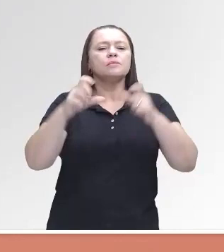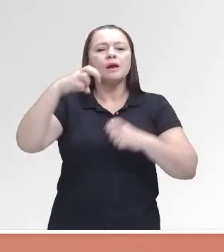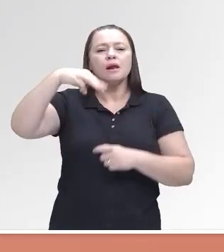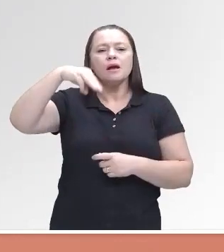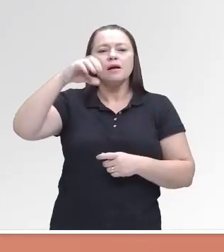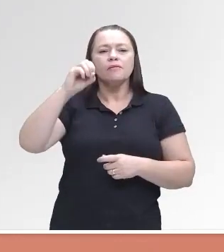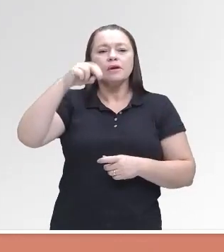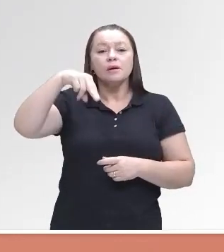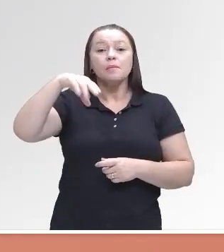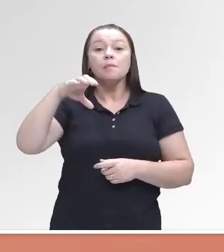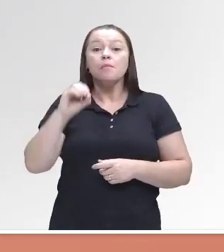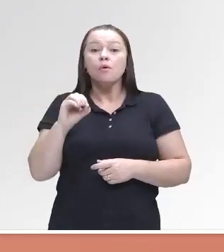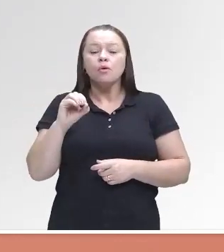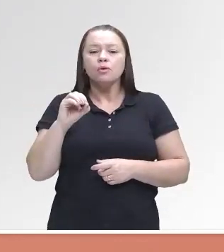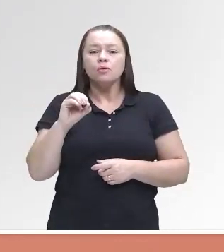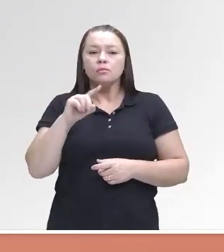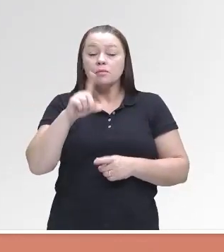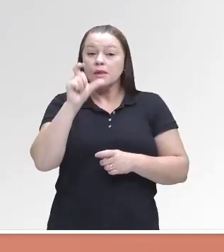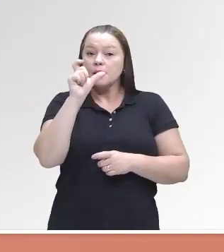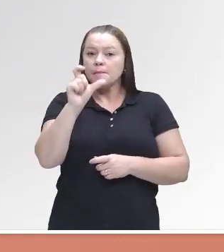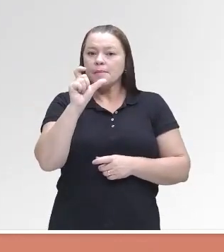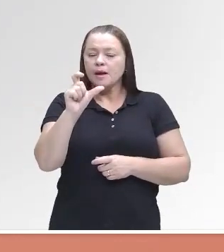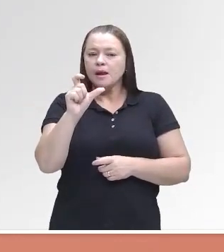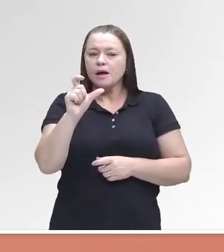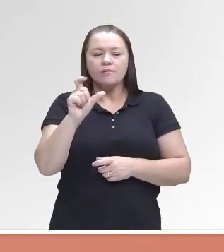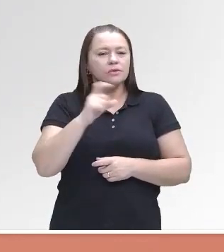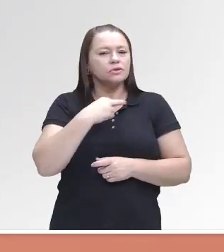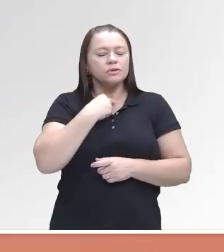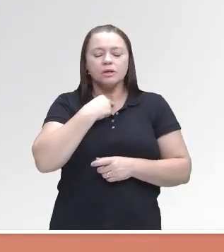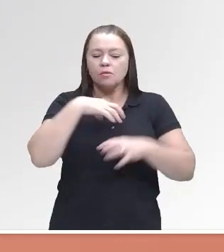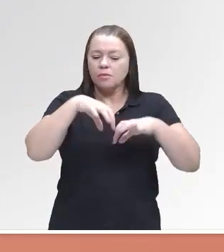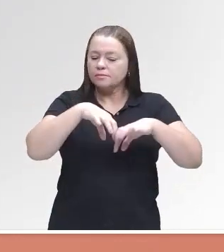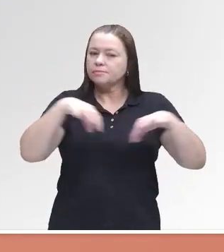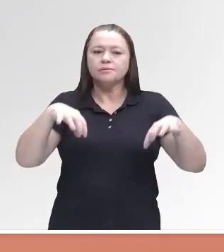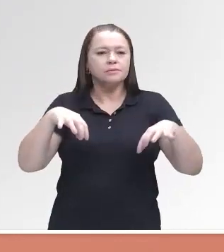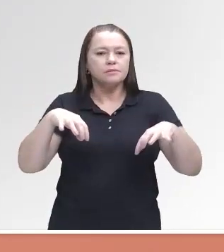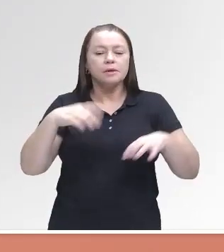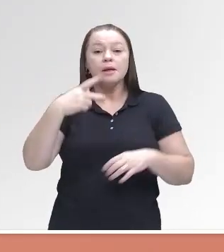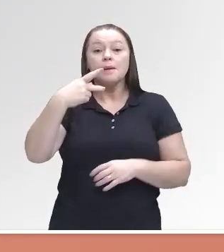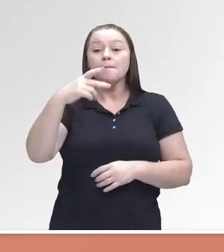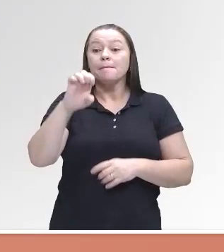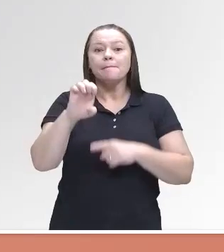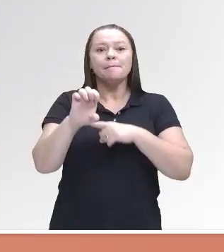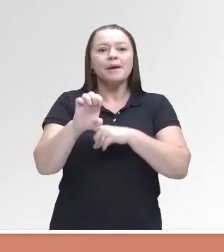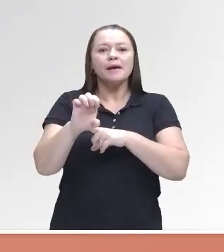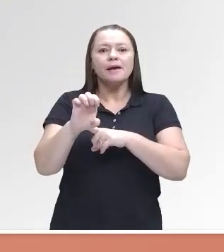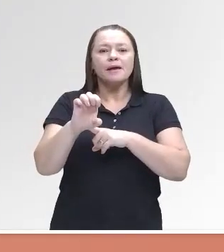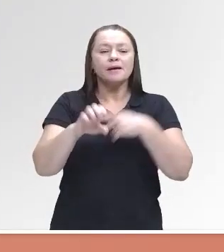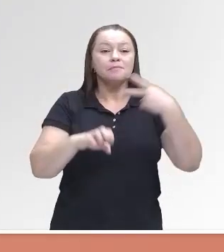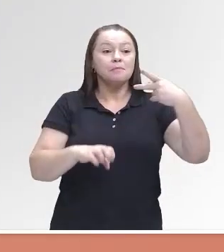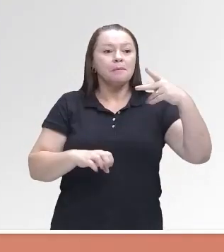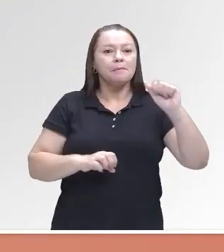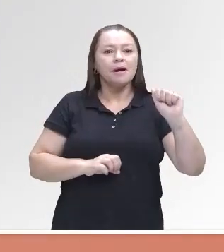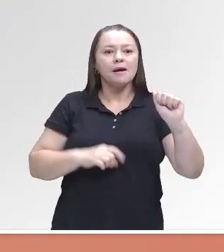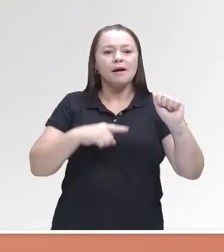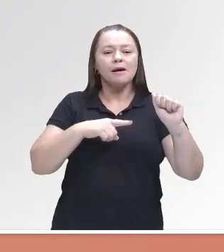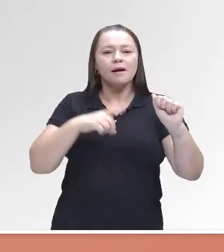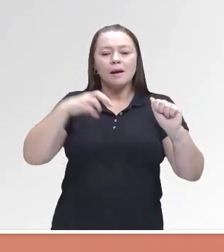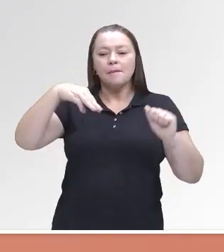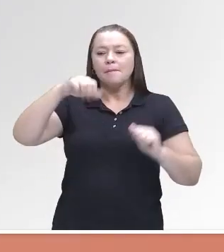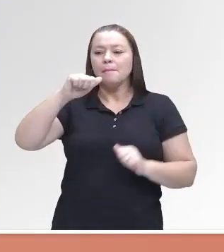monossílabas. Palavras que têm somente uma sílaba. Pé, pá,